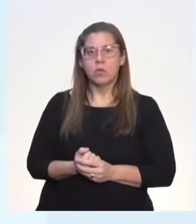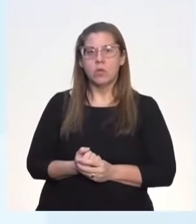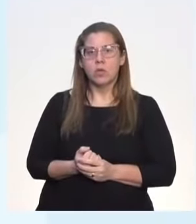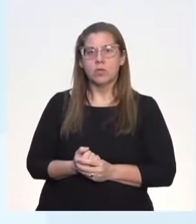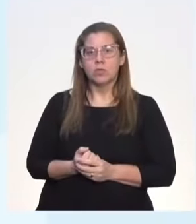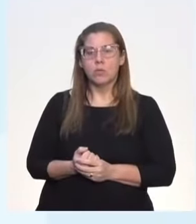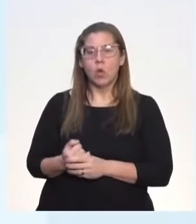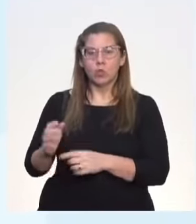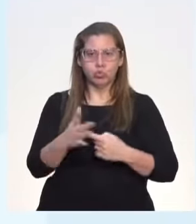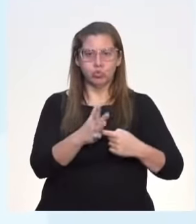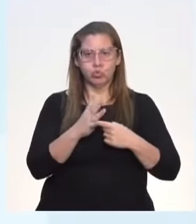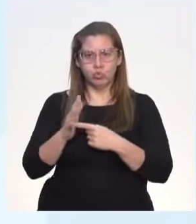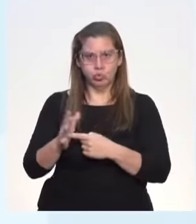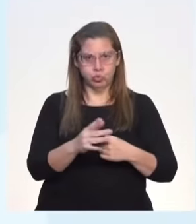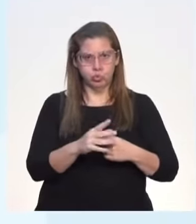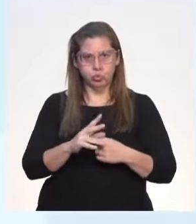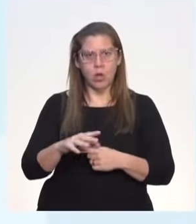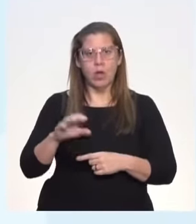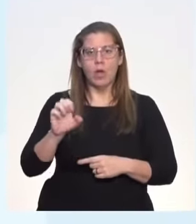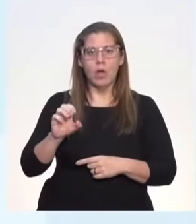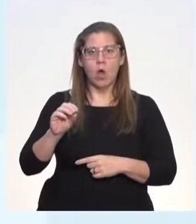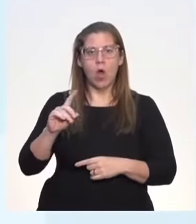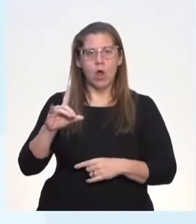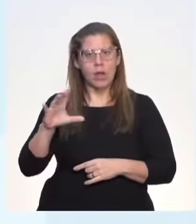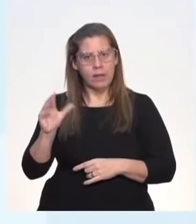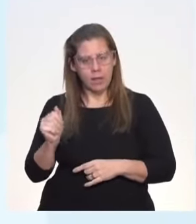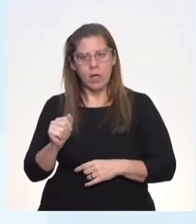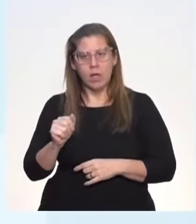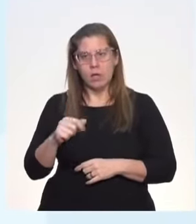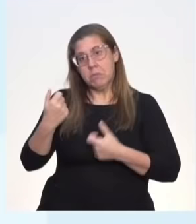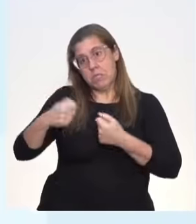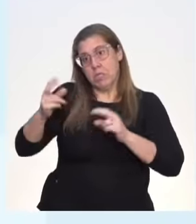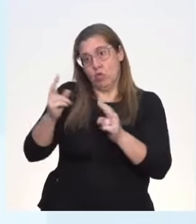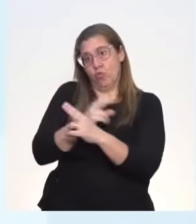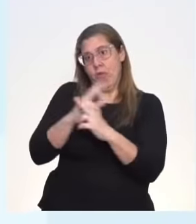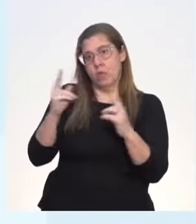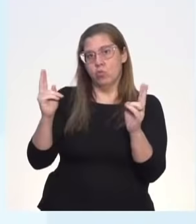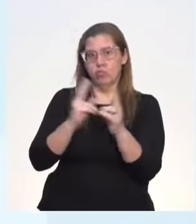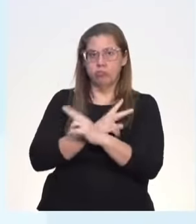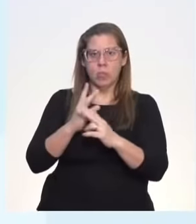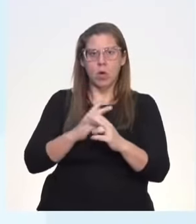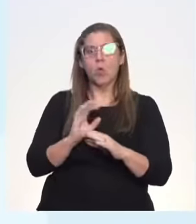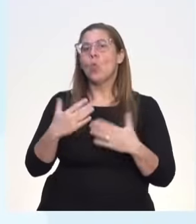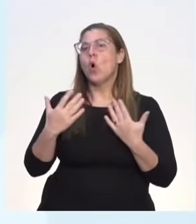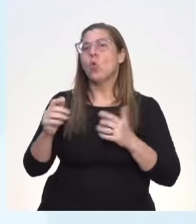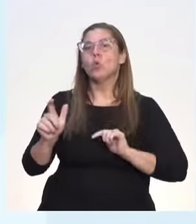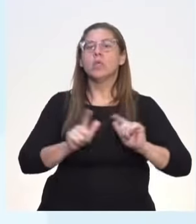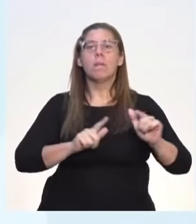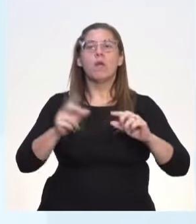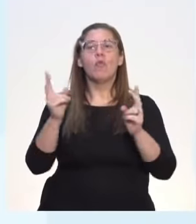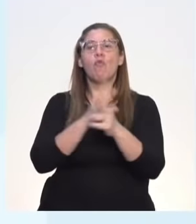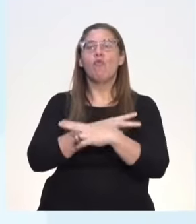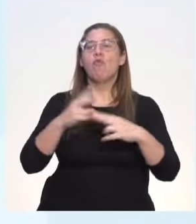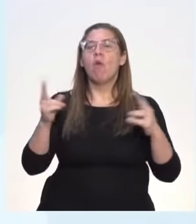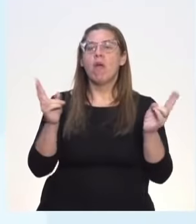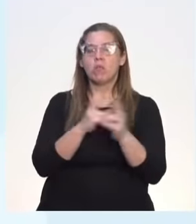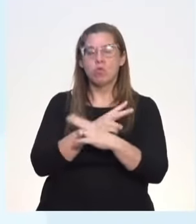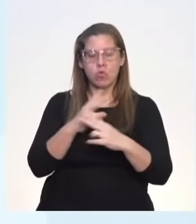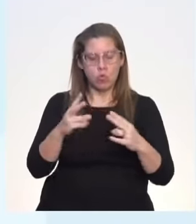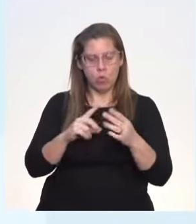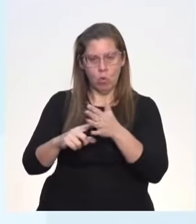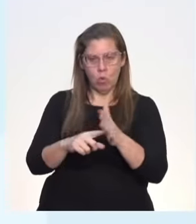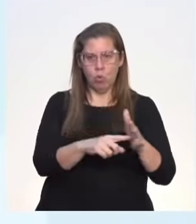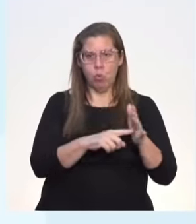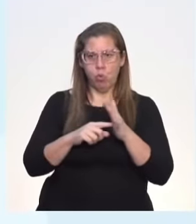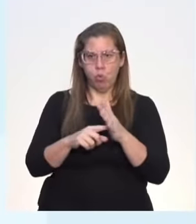turbina eólica é uma fonte Alternativa de energia que depende do vento E qual é o trabalho do vento na turbina eólica